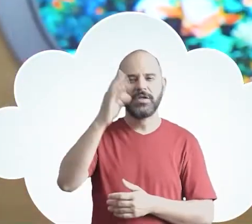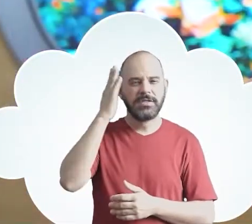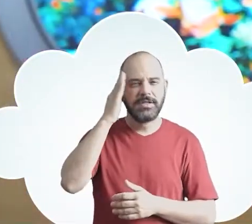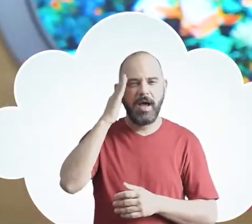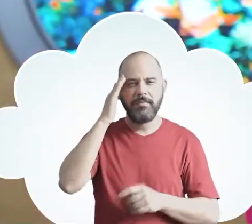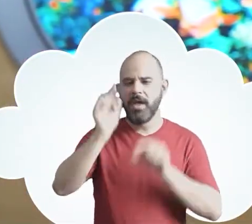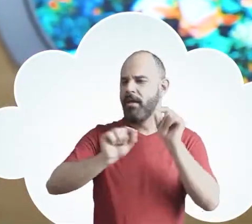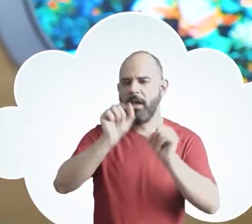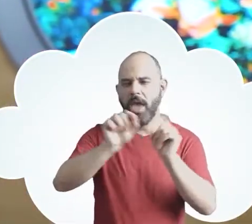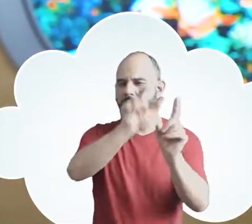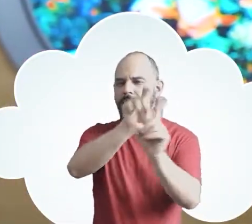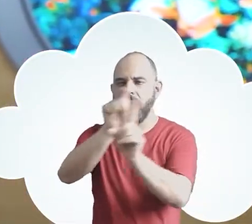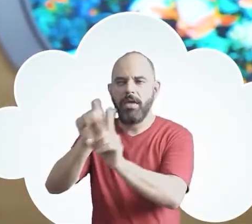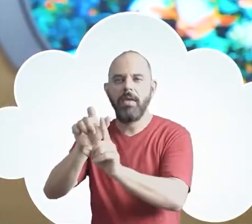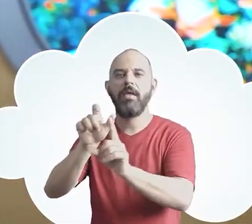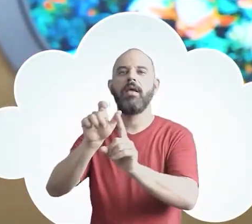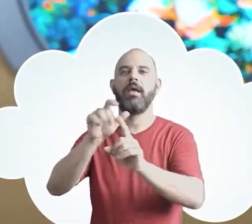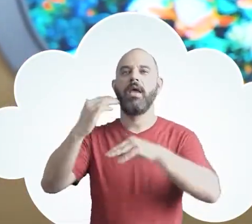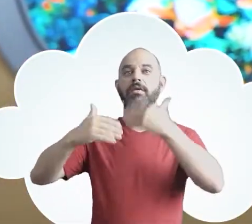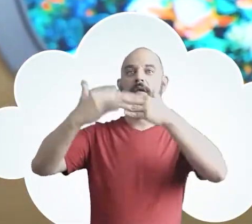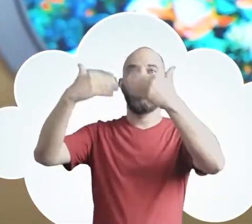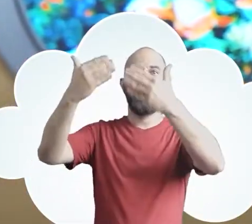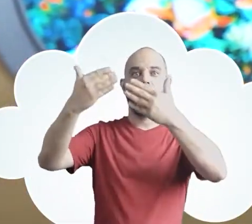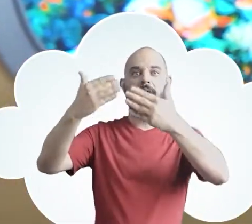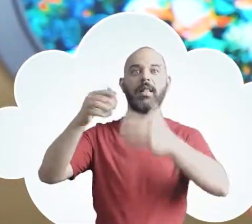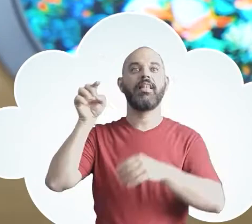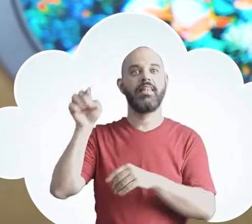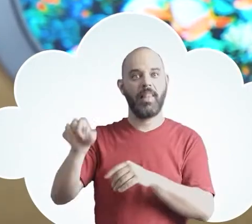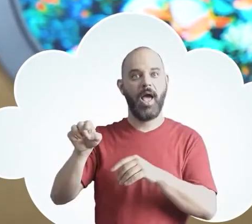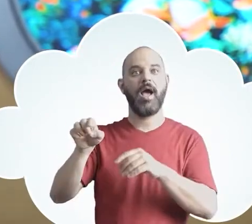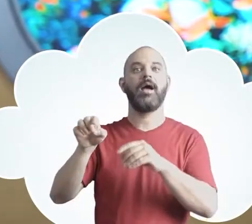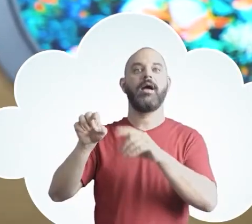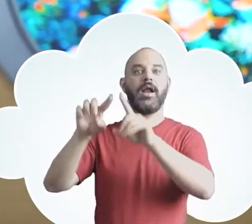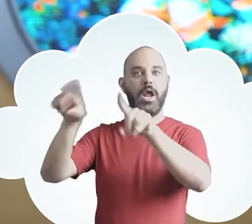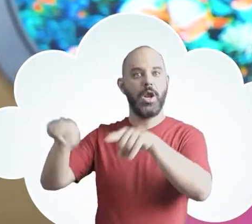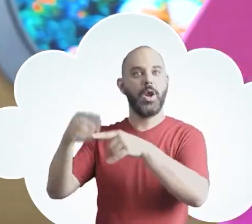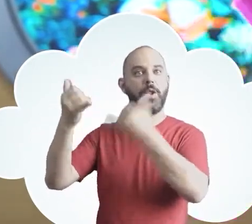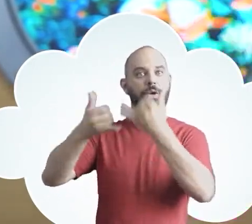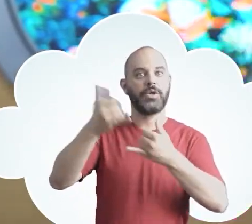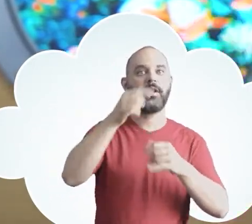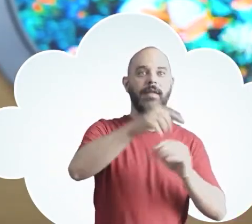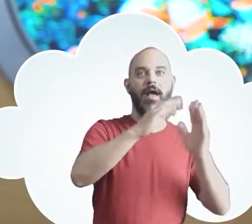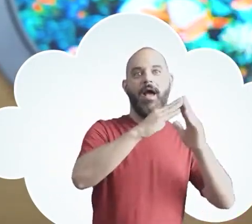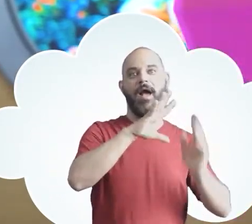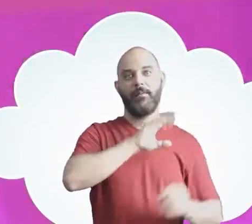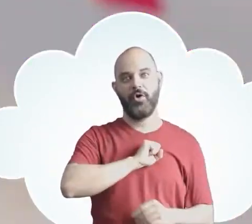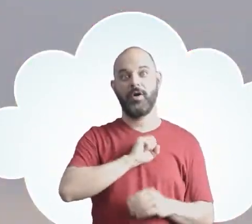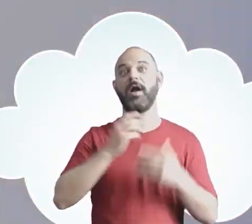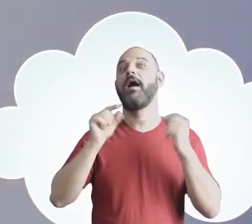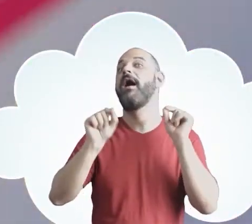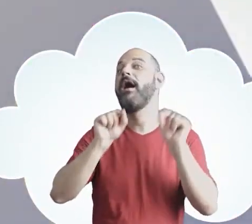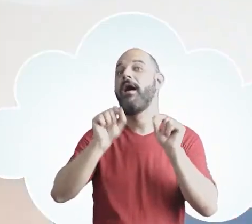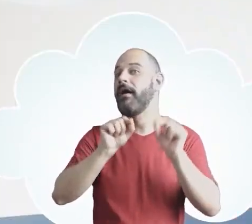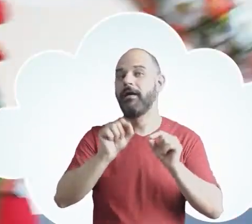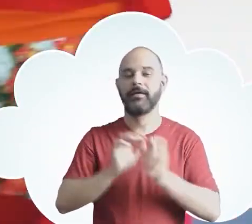E sabe quem desenvolve as atividades dentro do Lar de Amor e da Brinquedoteca?